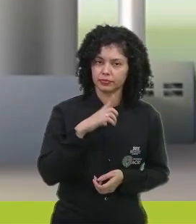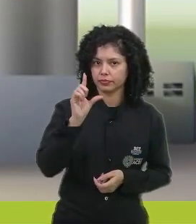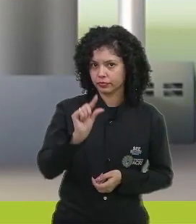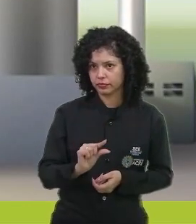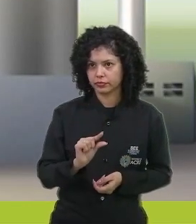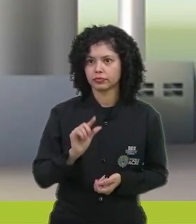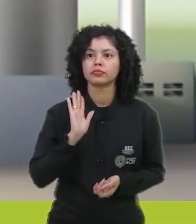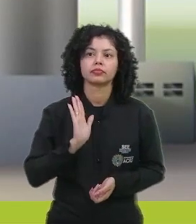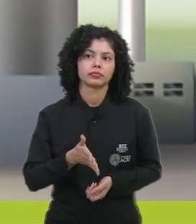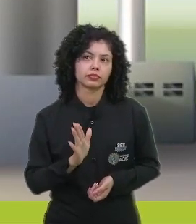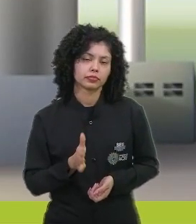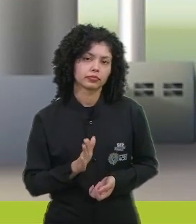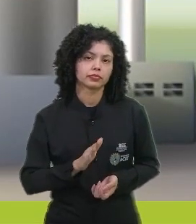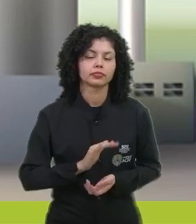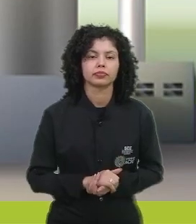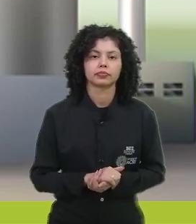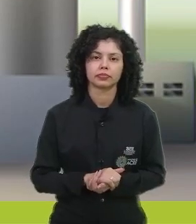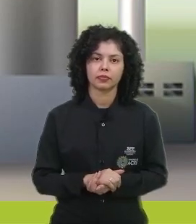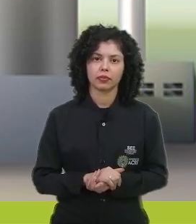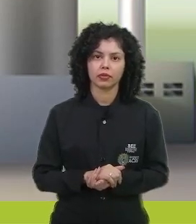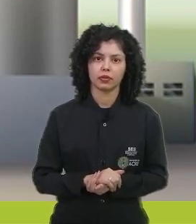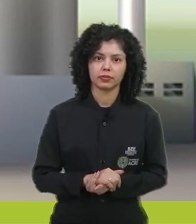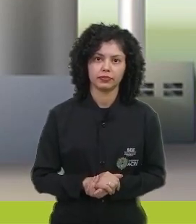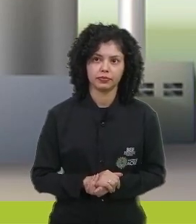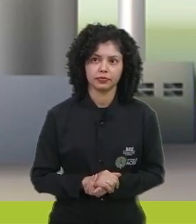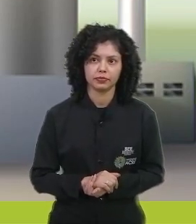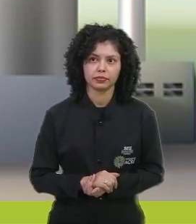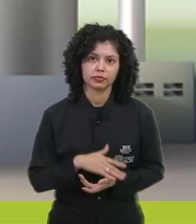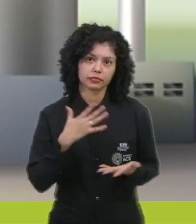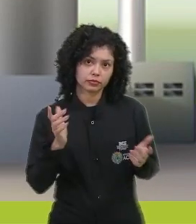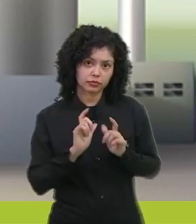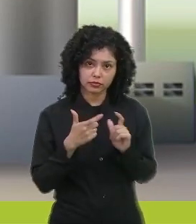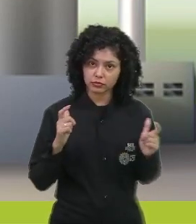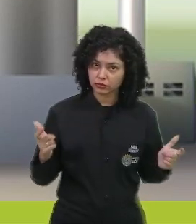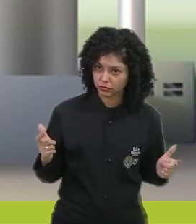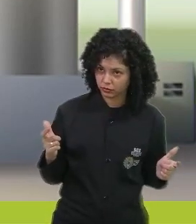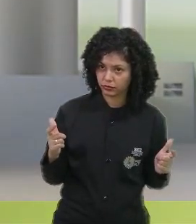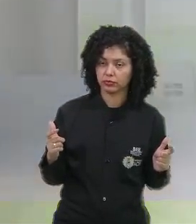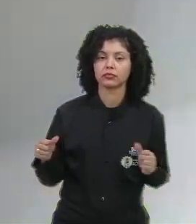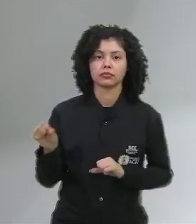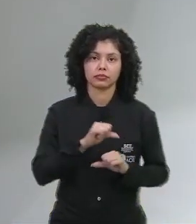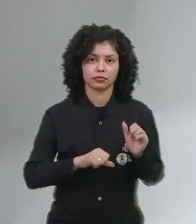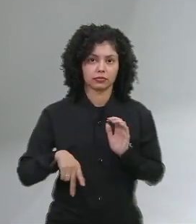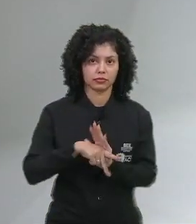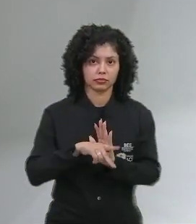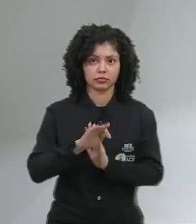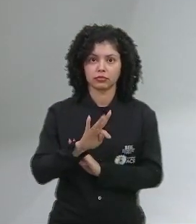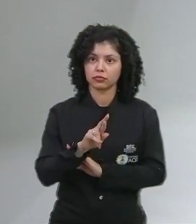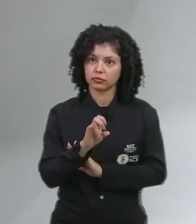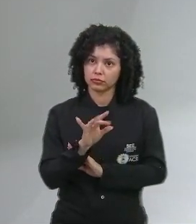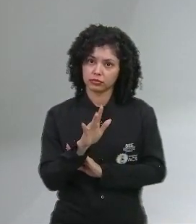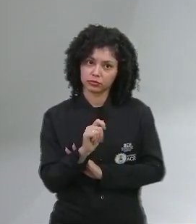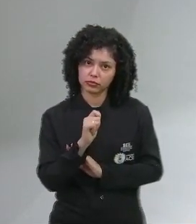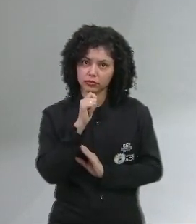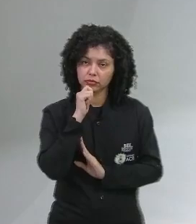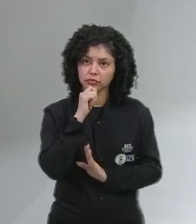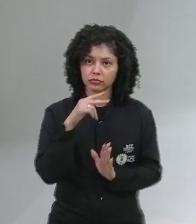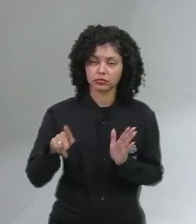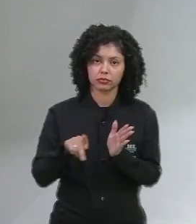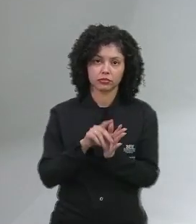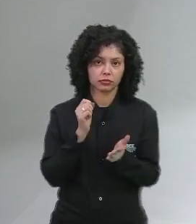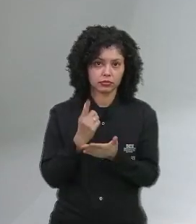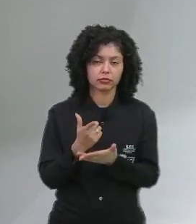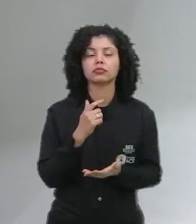menor, já que eu posso falar assim, um dos grandes contras, né, do biodiesel é o alto